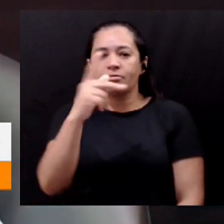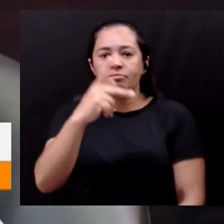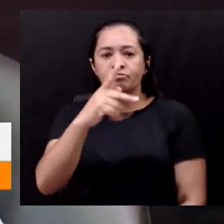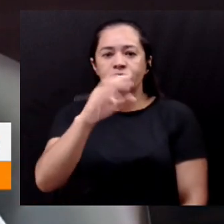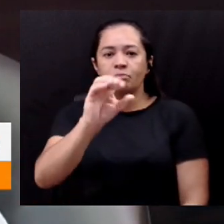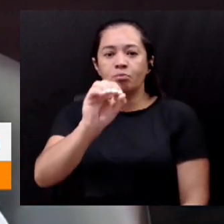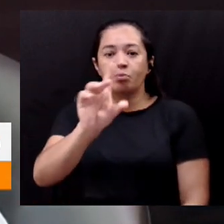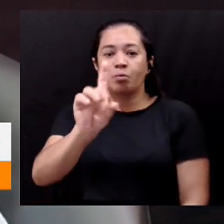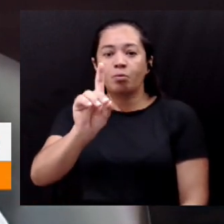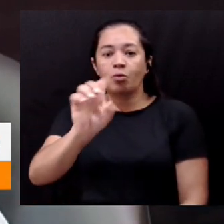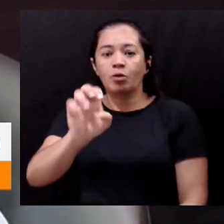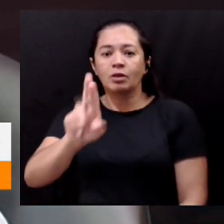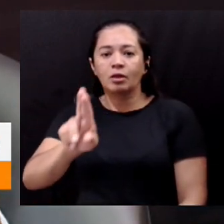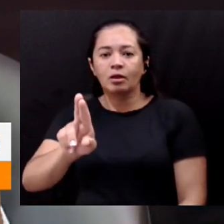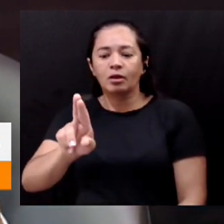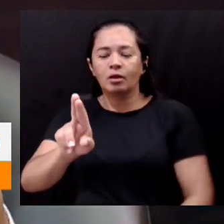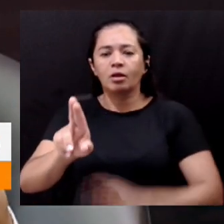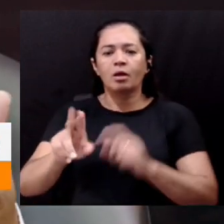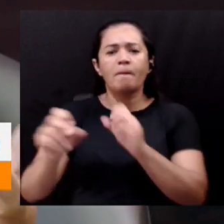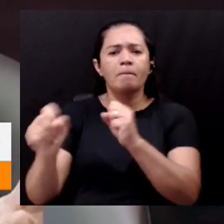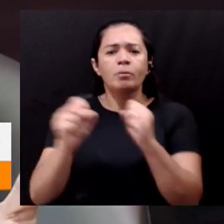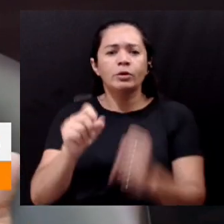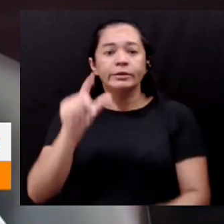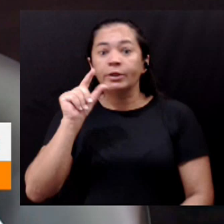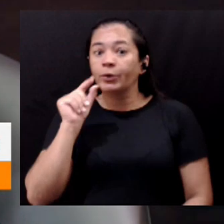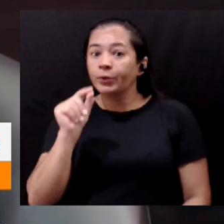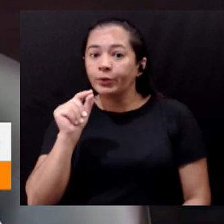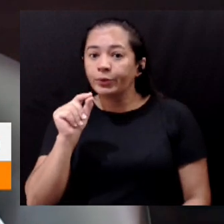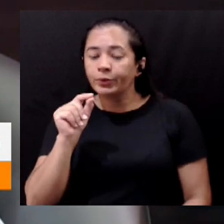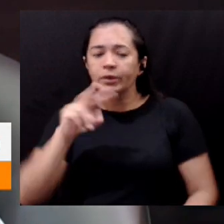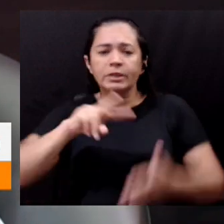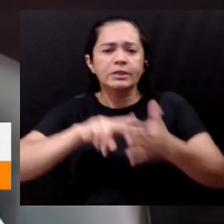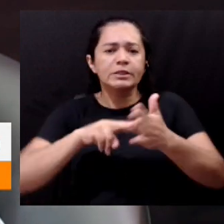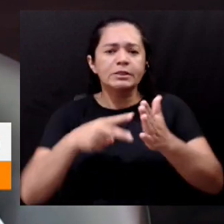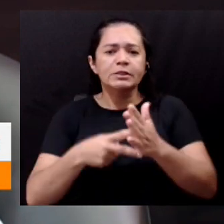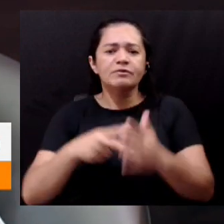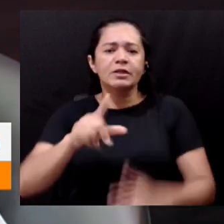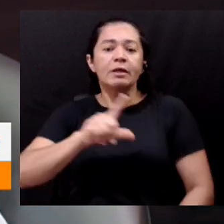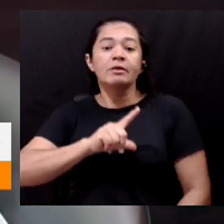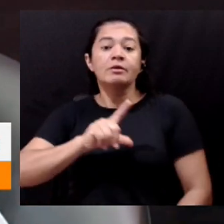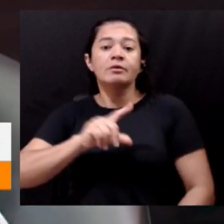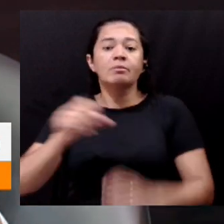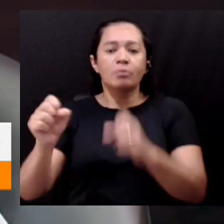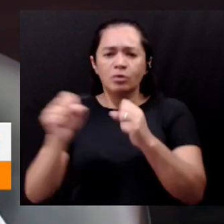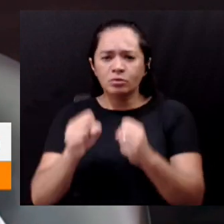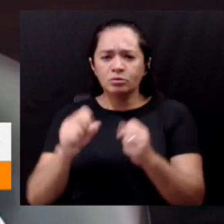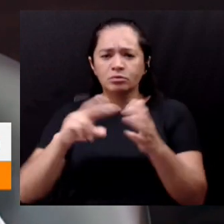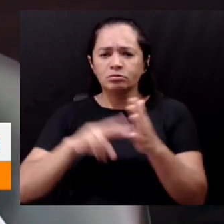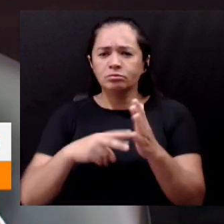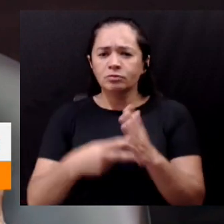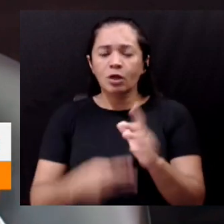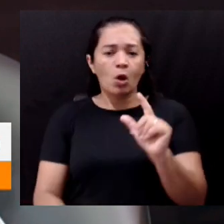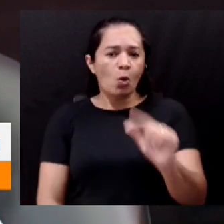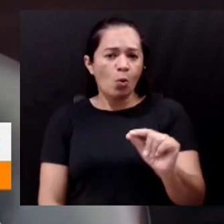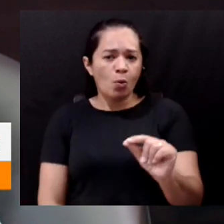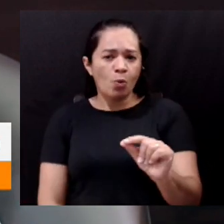Né, o que que significa ter poder, né? Uhum, E talvez essa palavra ter poder signifique